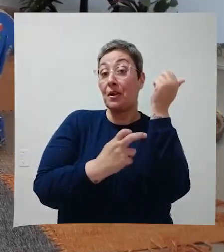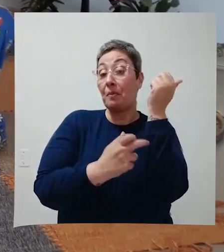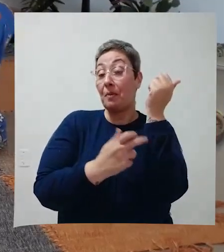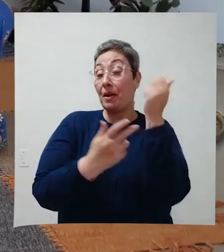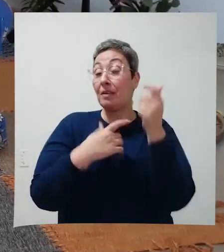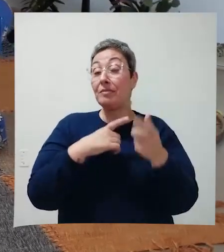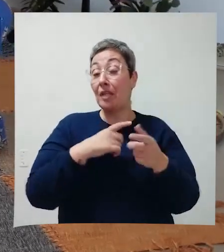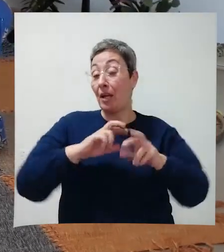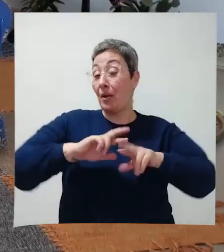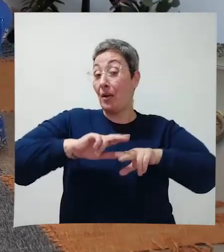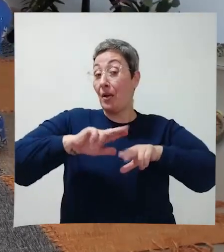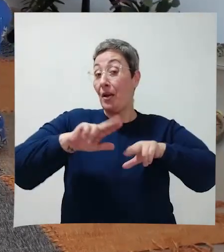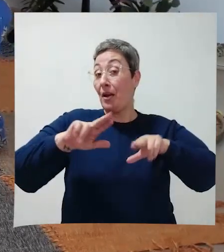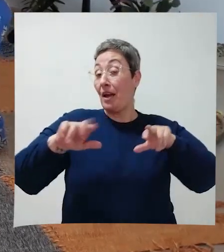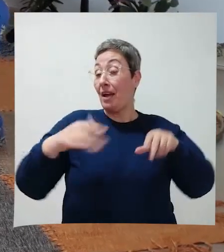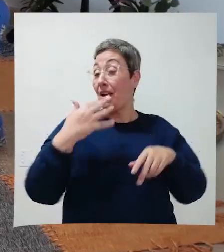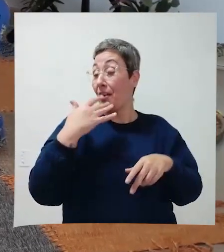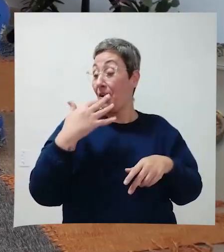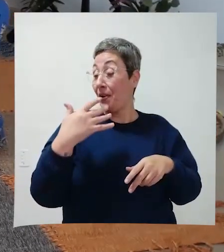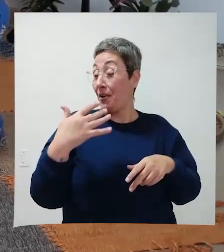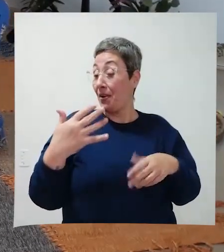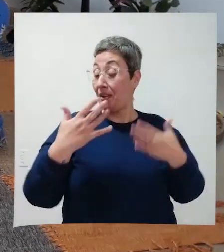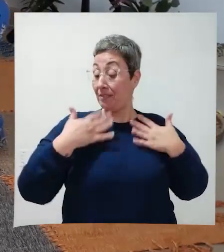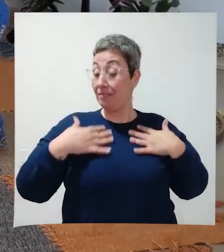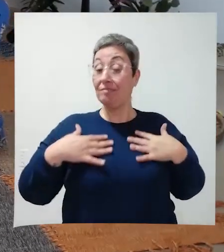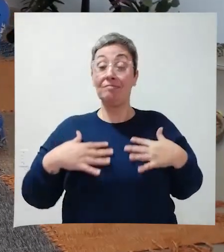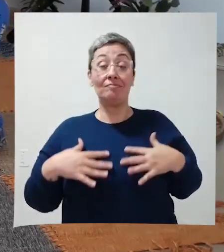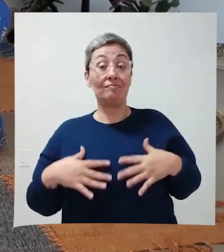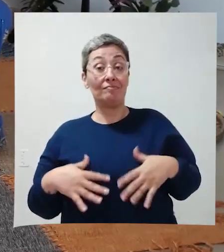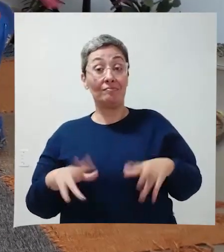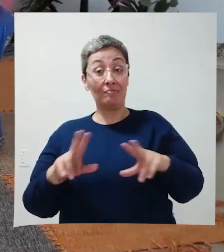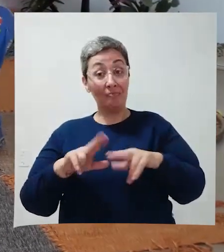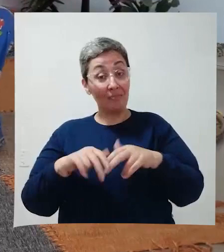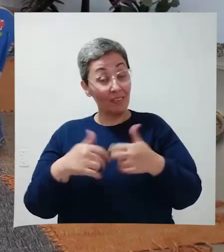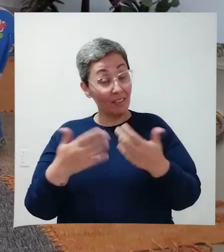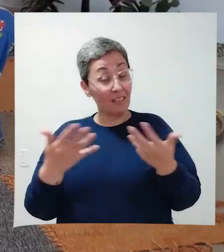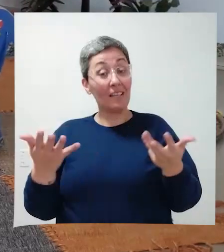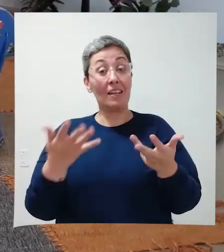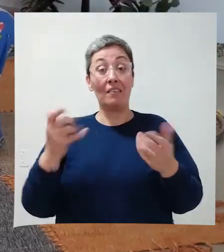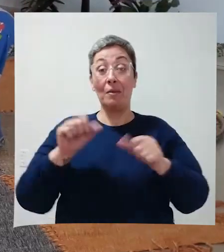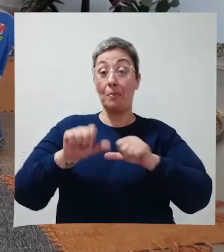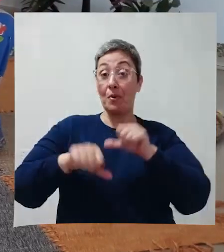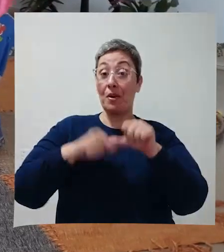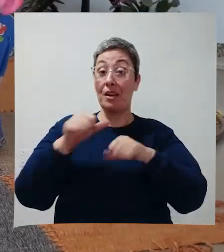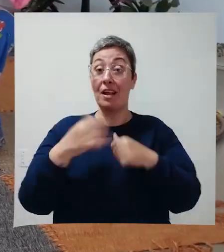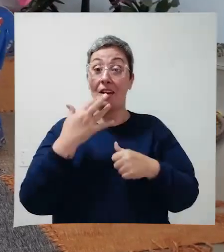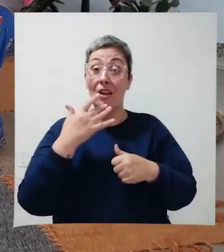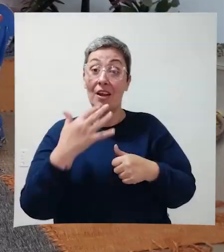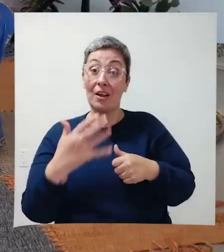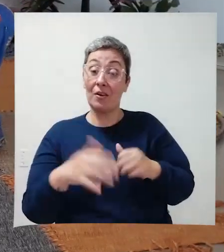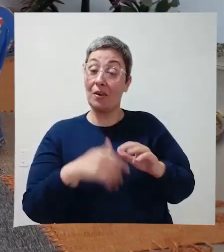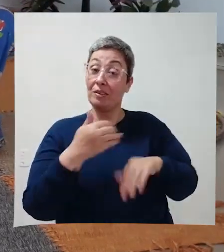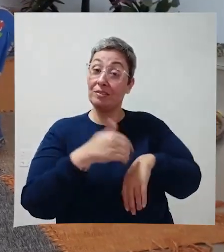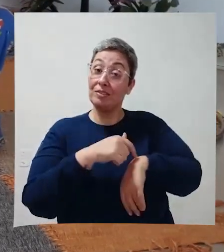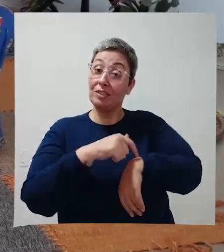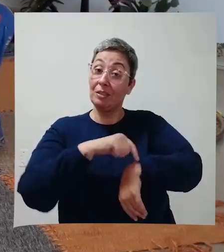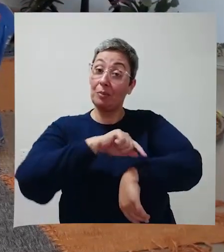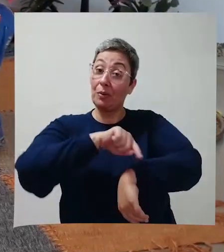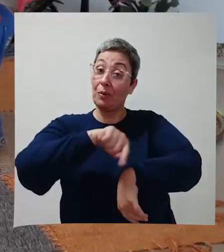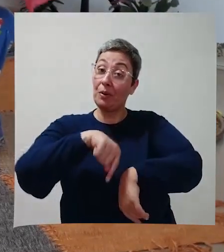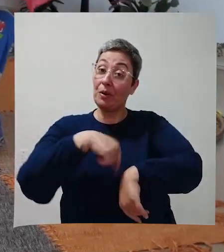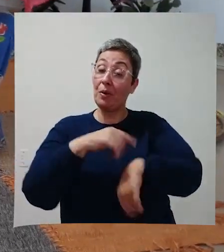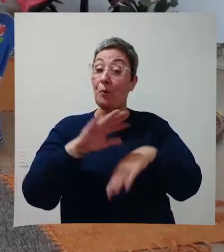tem vários tecidos para colocar em si. E assim ele vai mudando de cor ao longo do